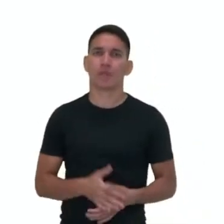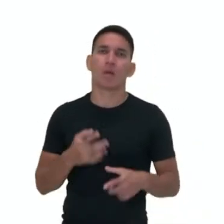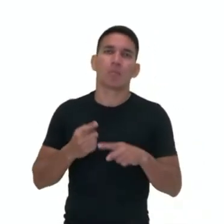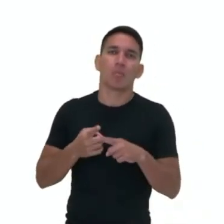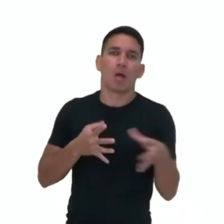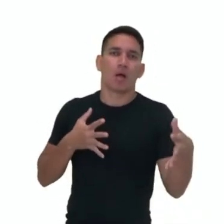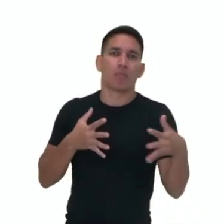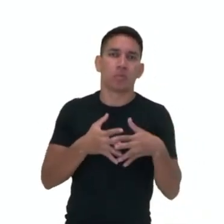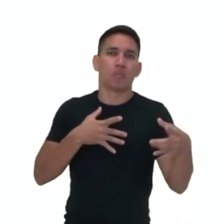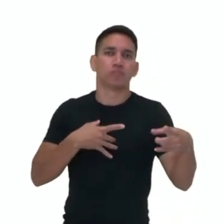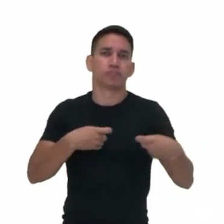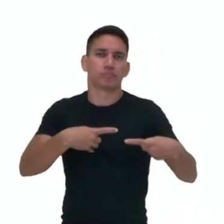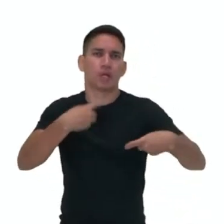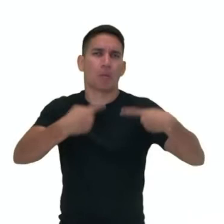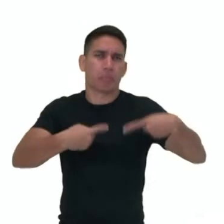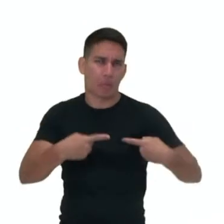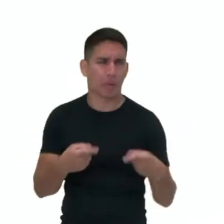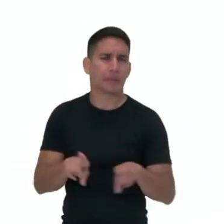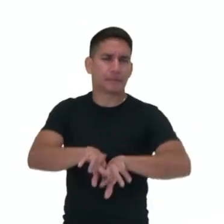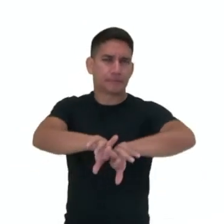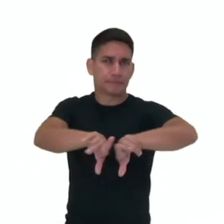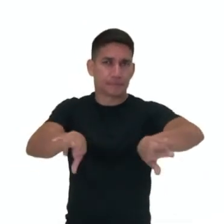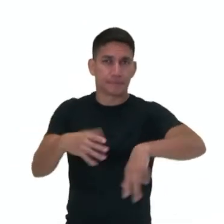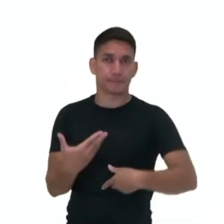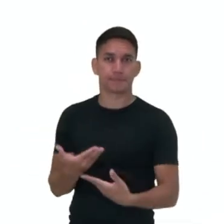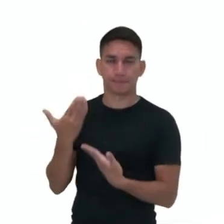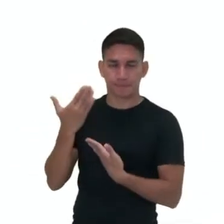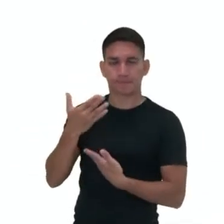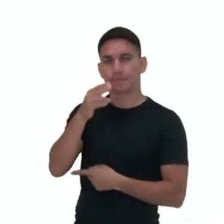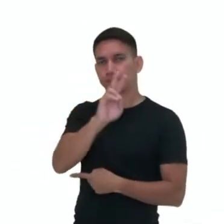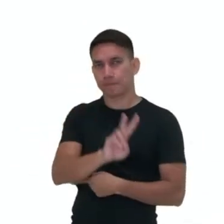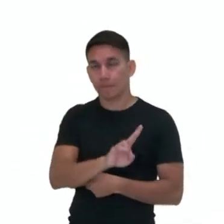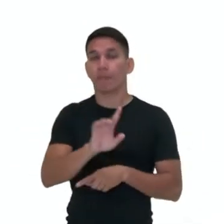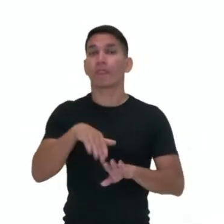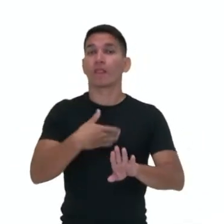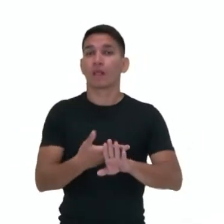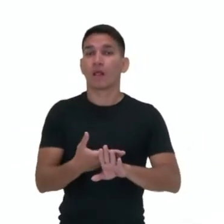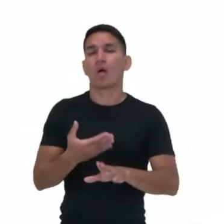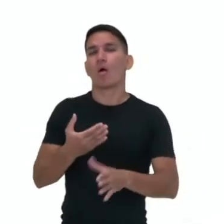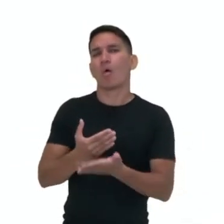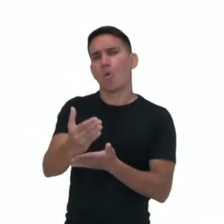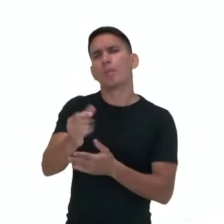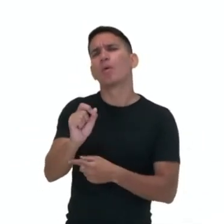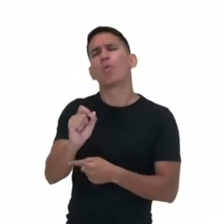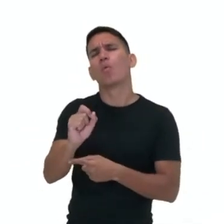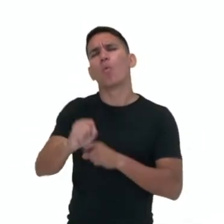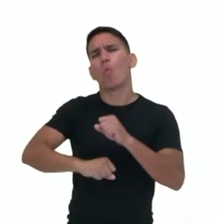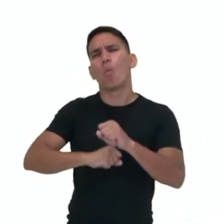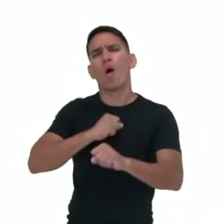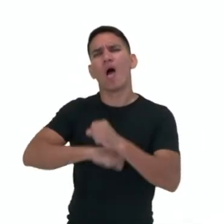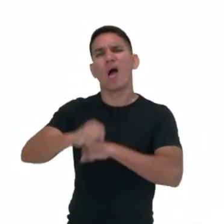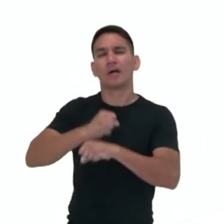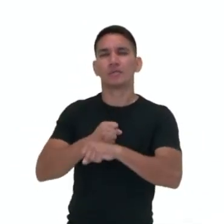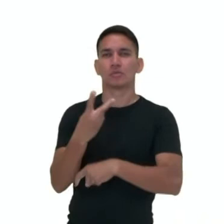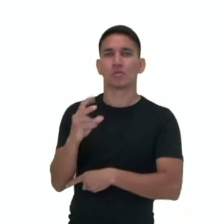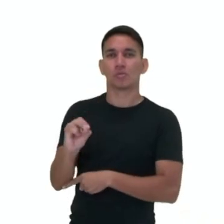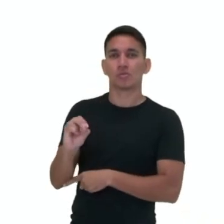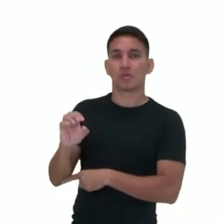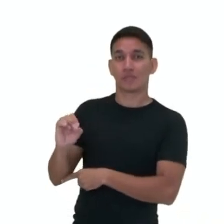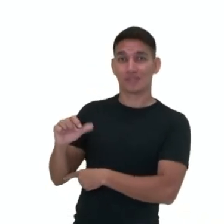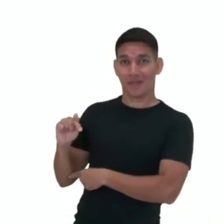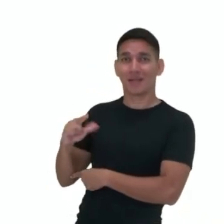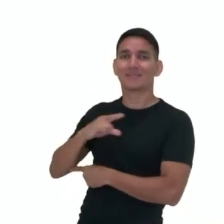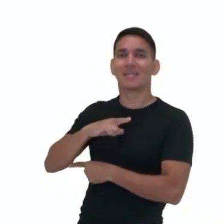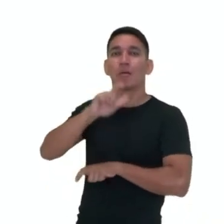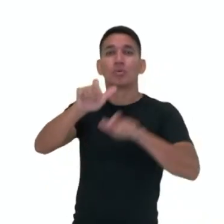conflito lá político e econômico, tá bom? A partir de 2007, né, também pessoas dos Estados Unidos, né, na